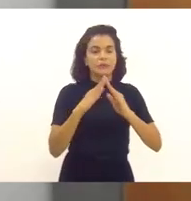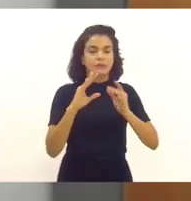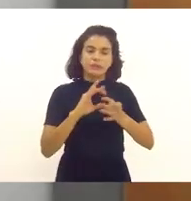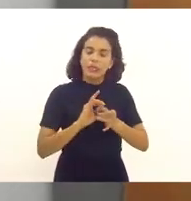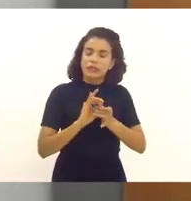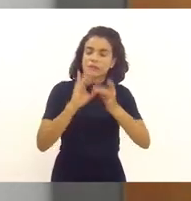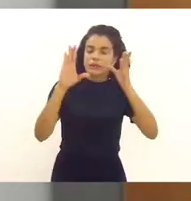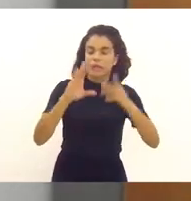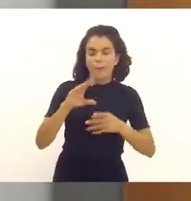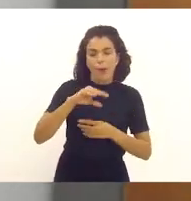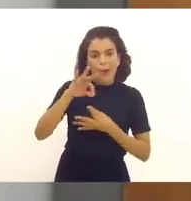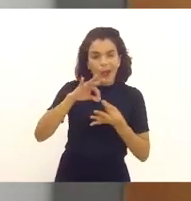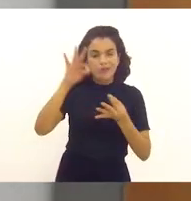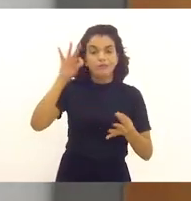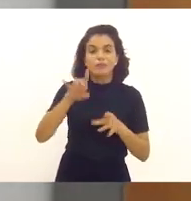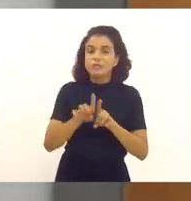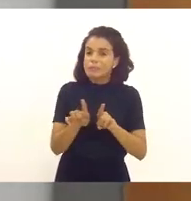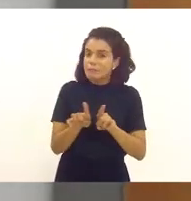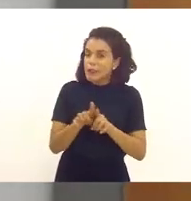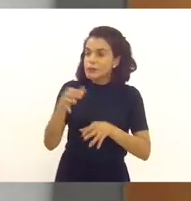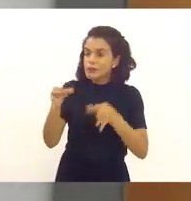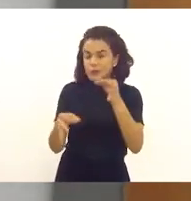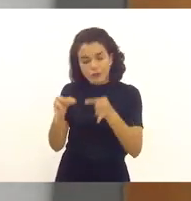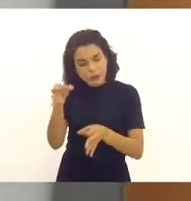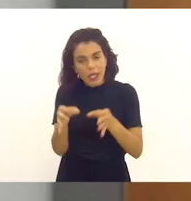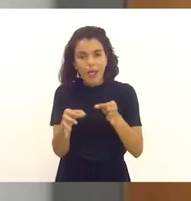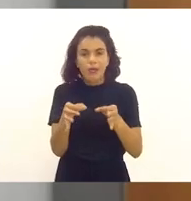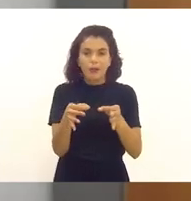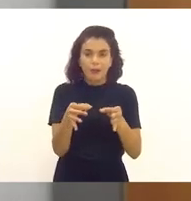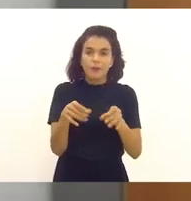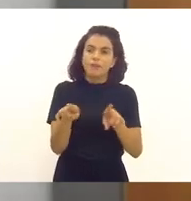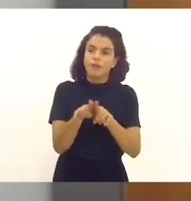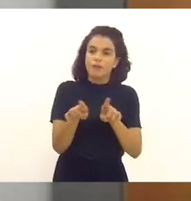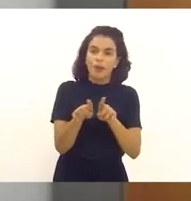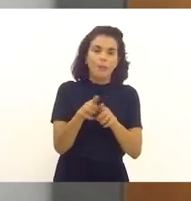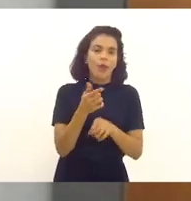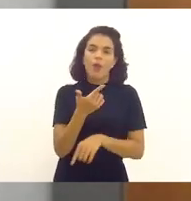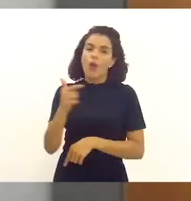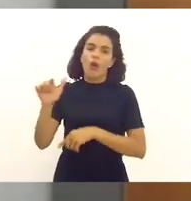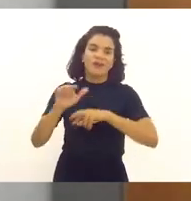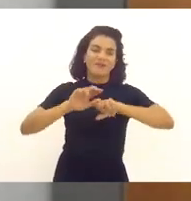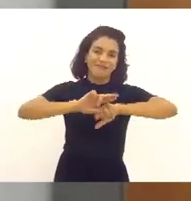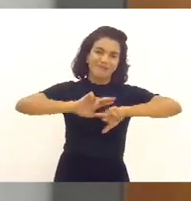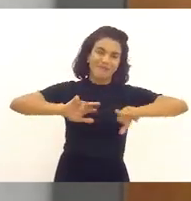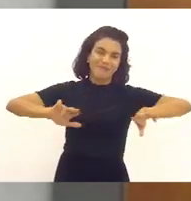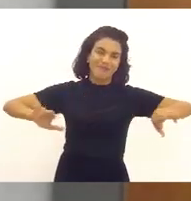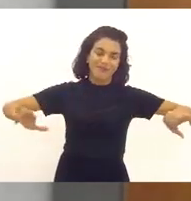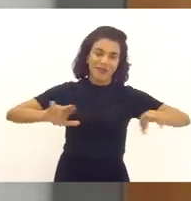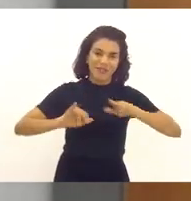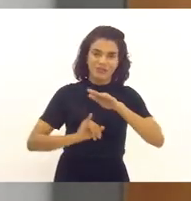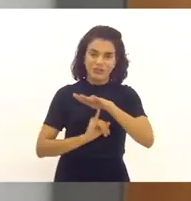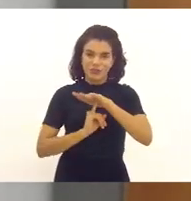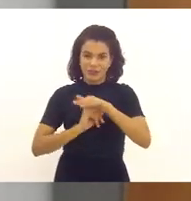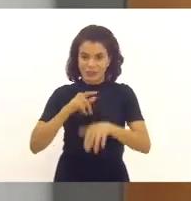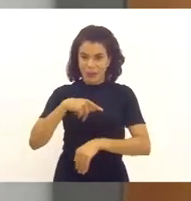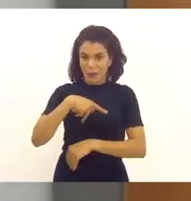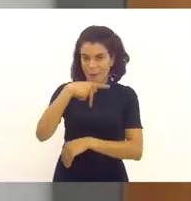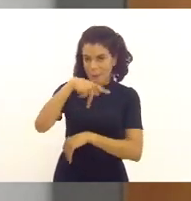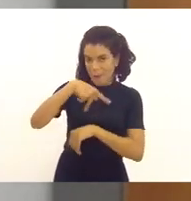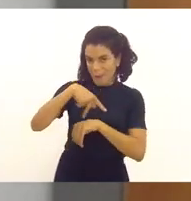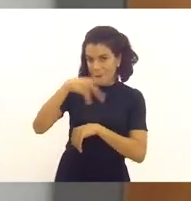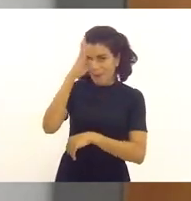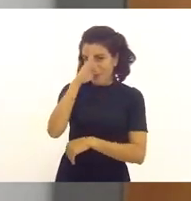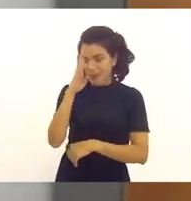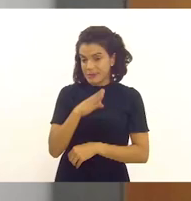em outros espaços também como no judiciário é e outras né diversas instituições do nosso país E